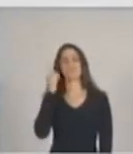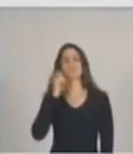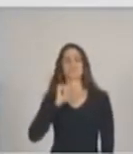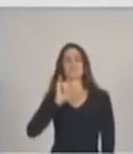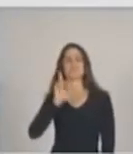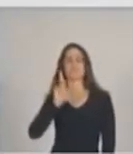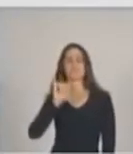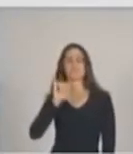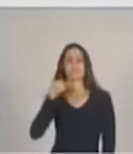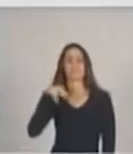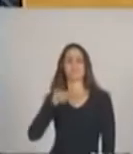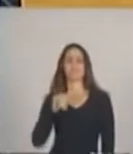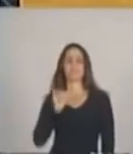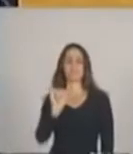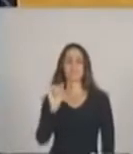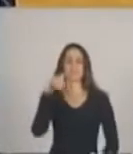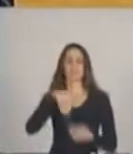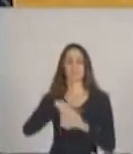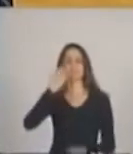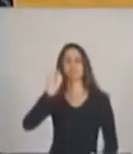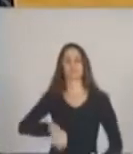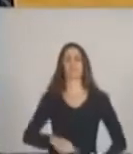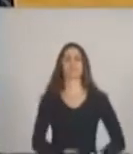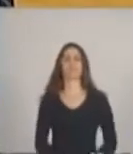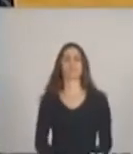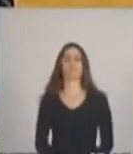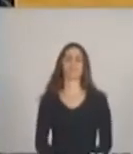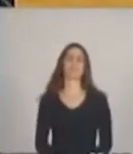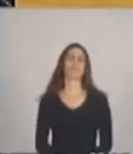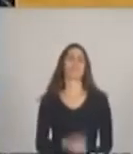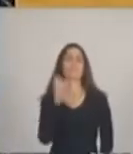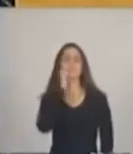Voto sim, presidente. Vota sim. Deputada Janete de Sá.